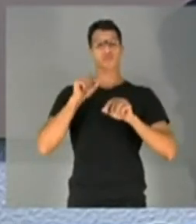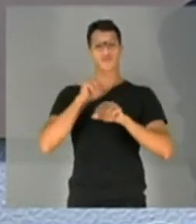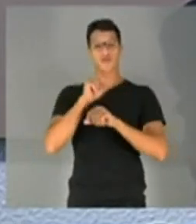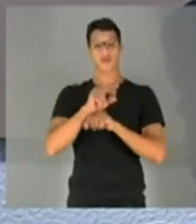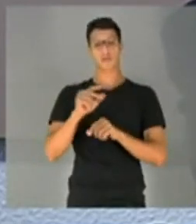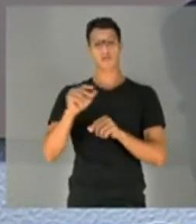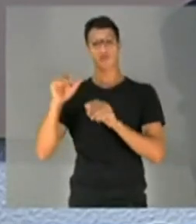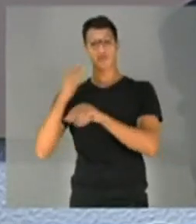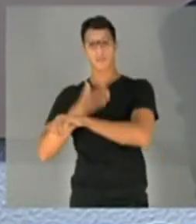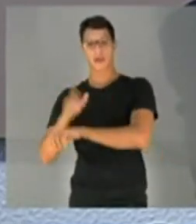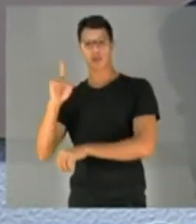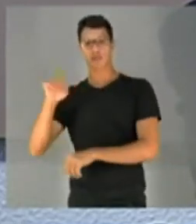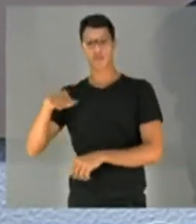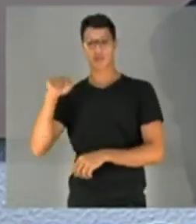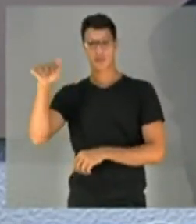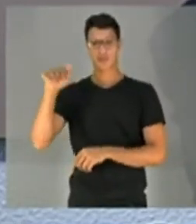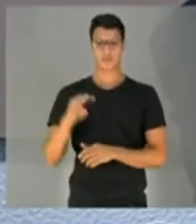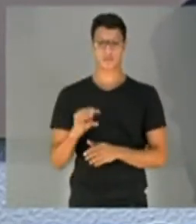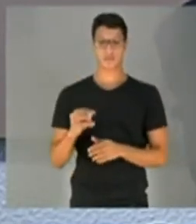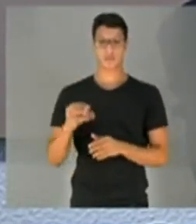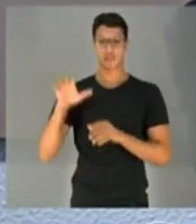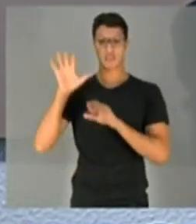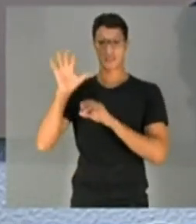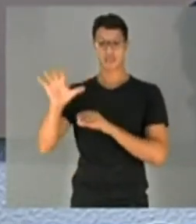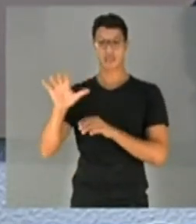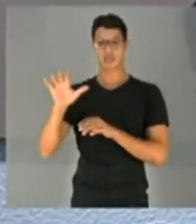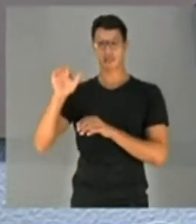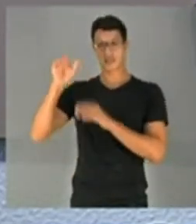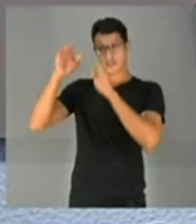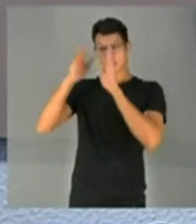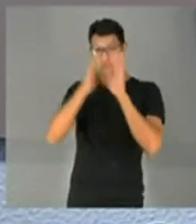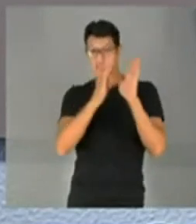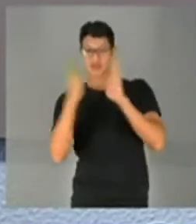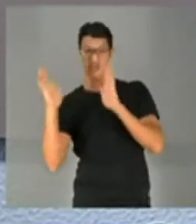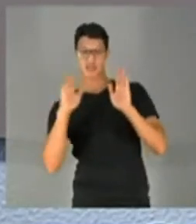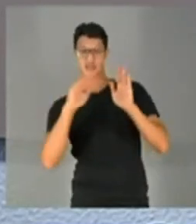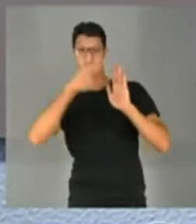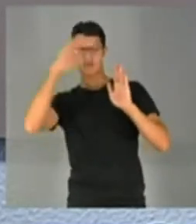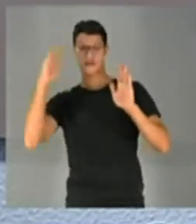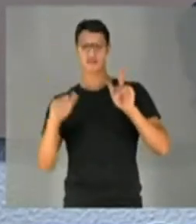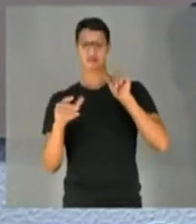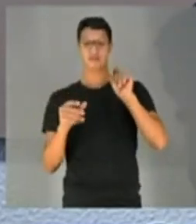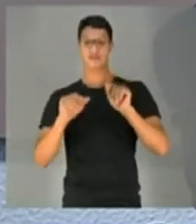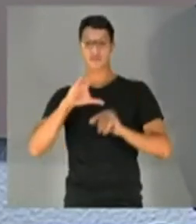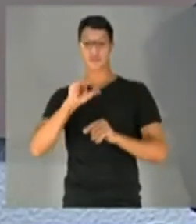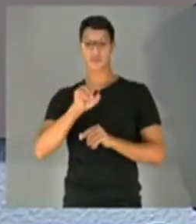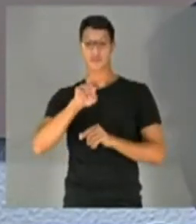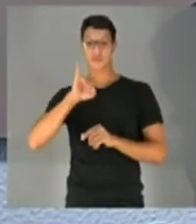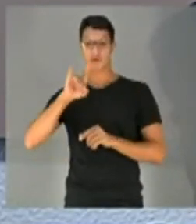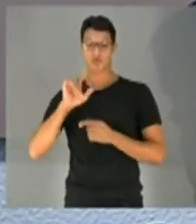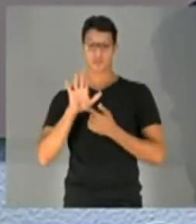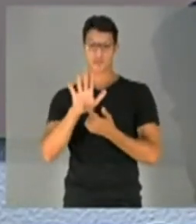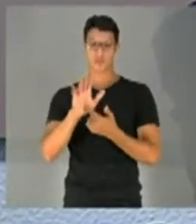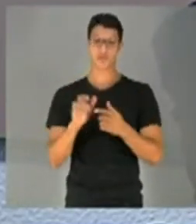era 1,7. Esse abismo de diferença é o que o EpiCovid mostrou. Na fase anterior,